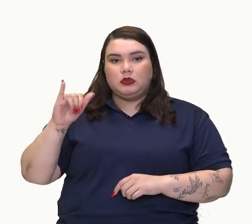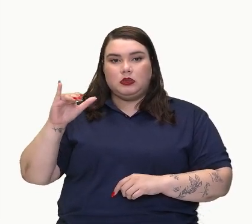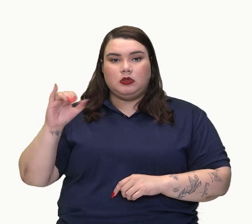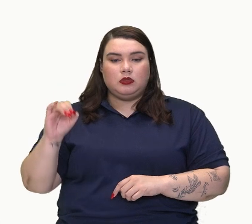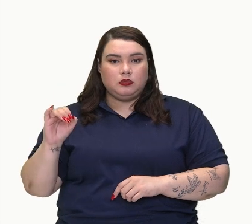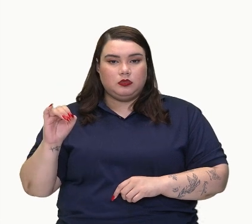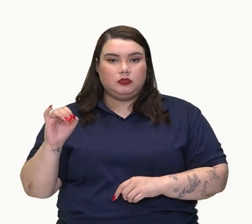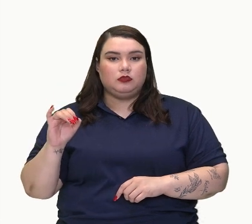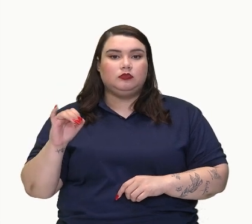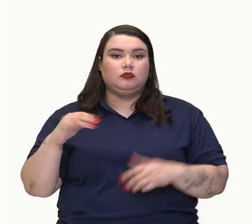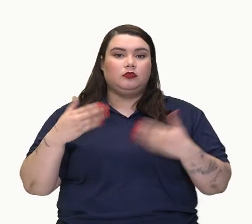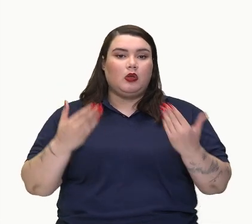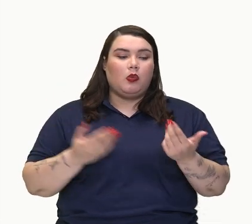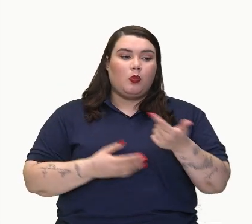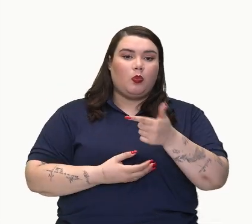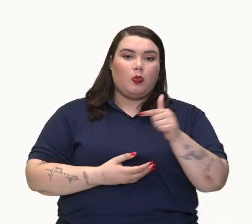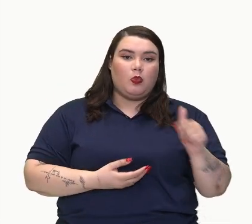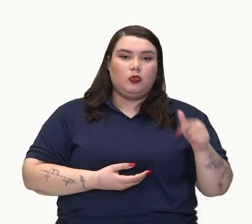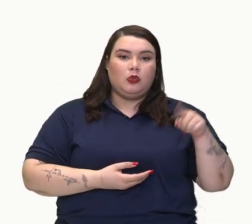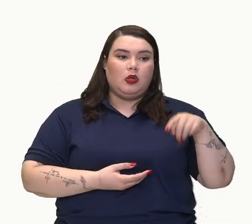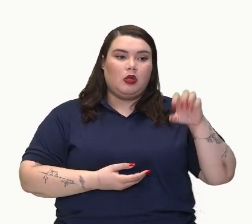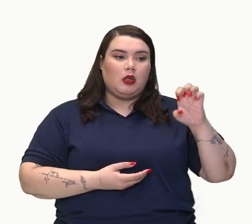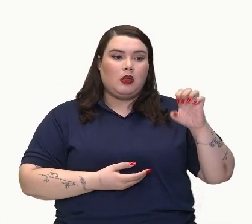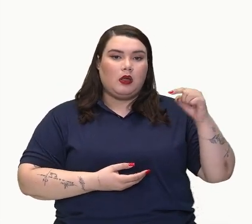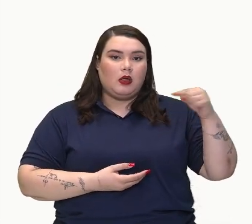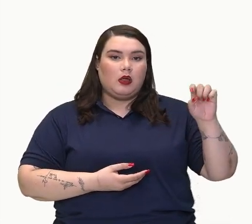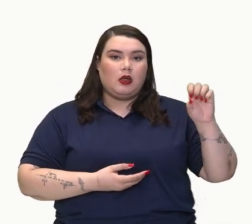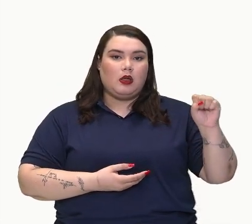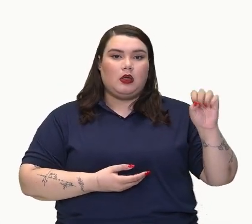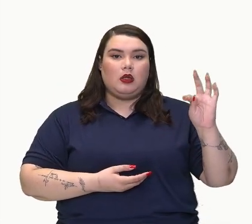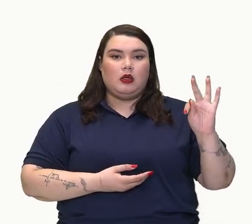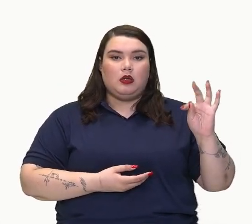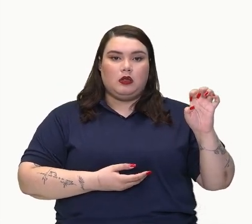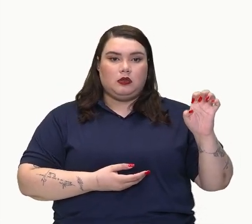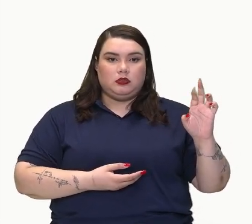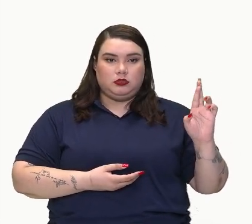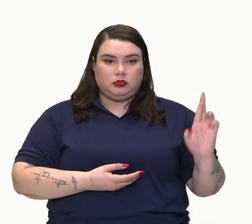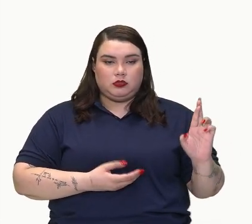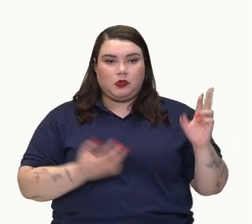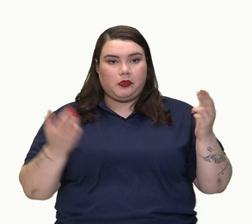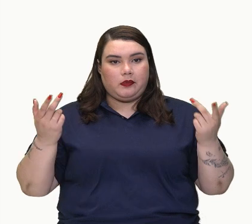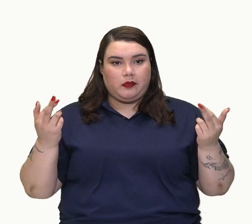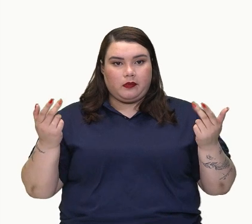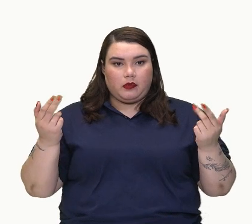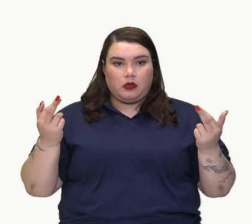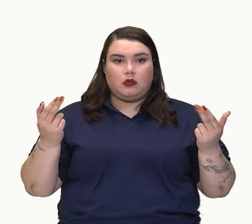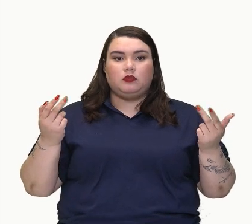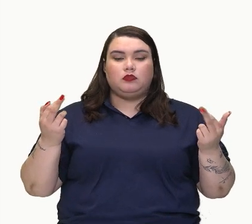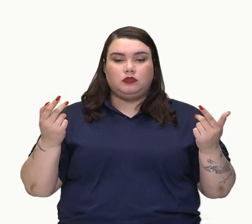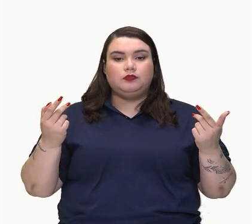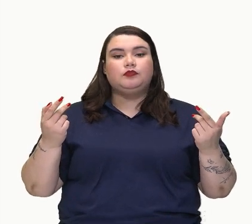ele é um éster. Então, note, da mesma forma, a fórmula molecular é igual nos